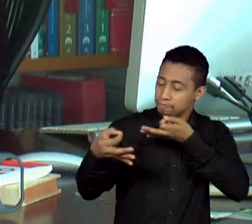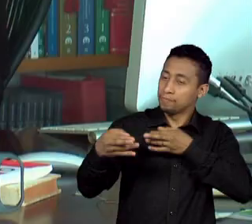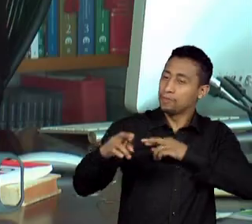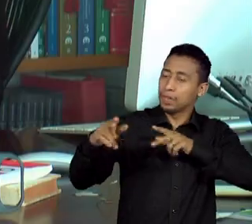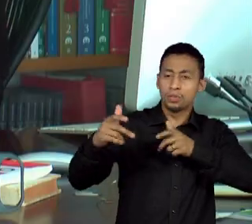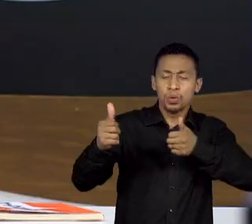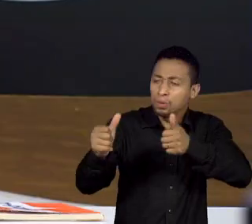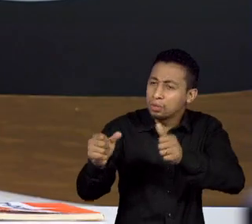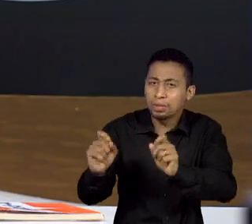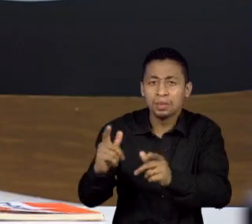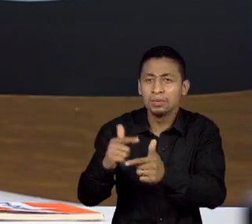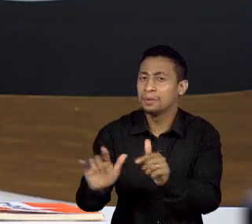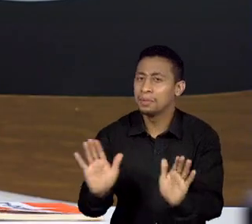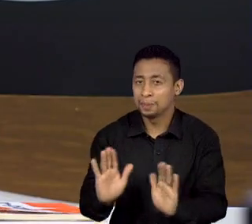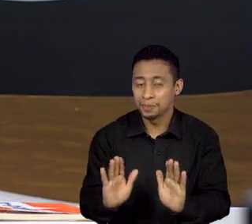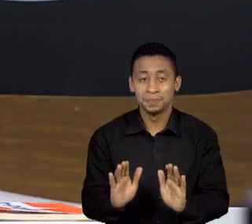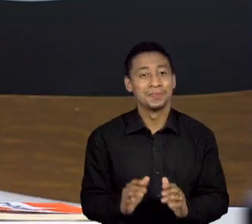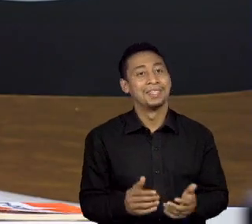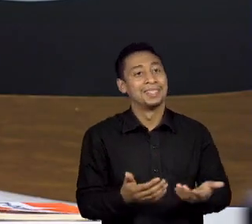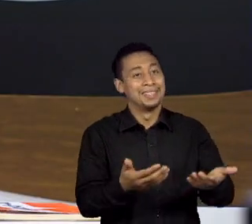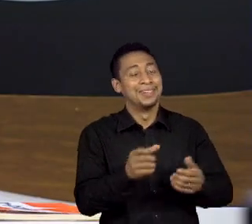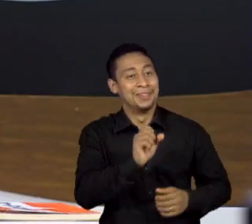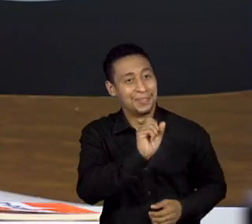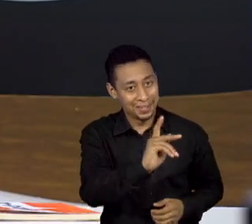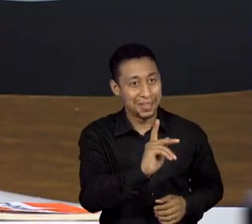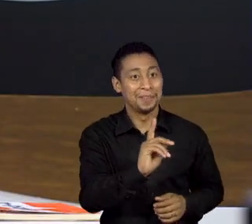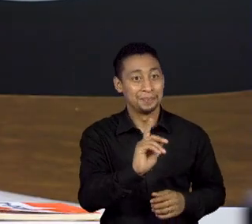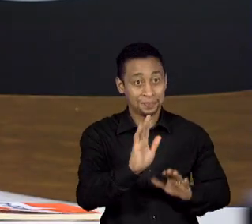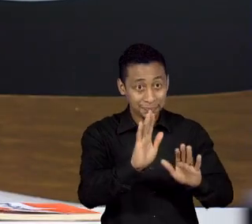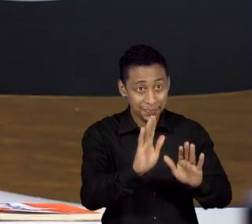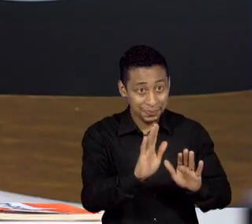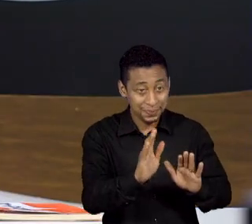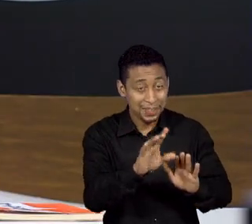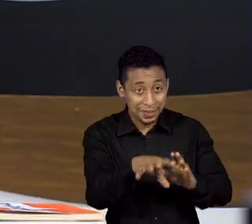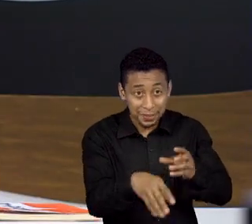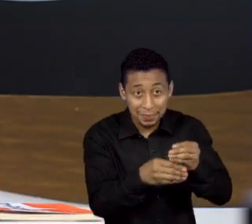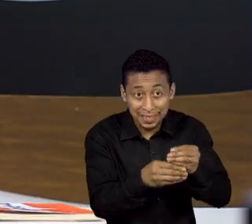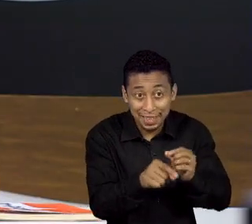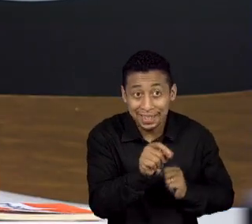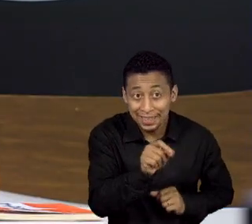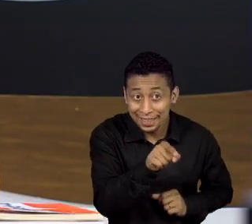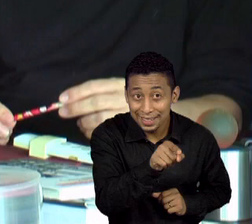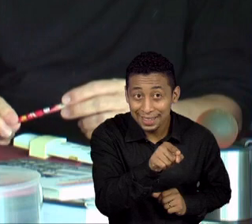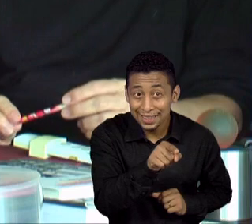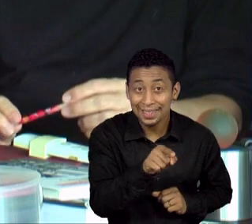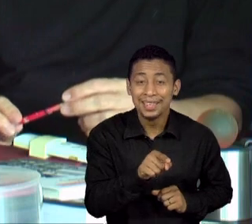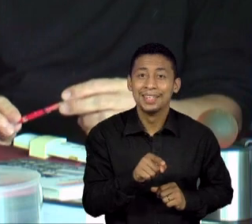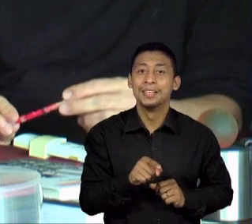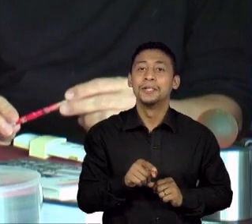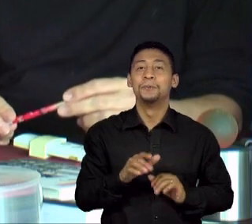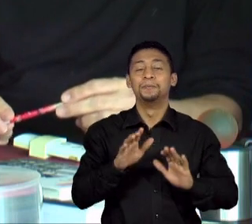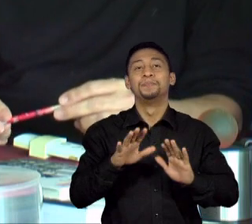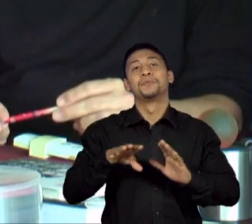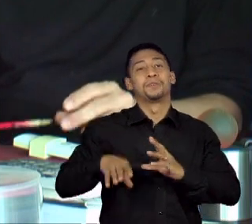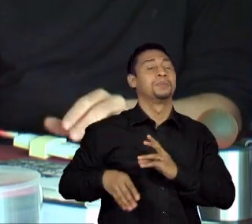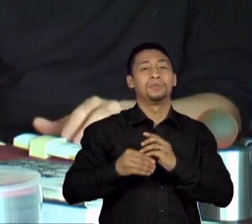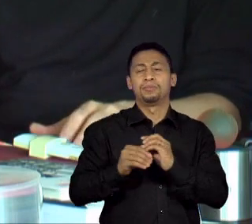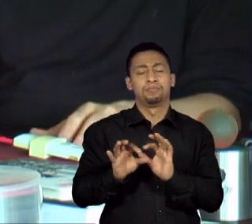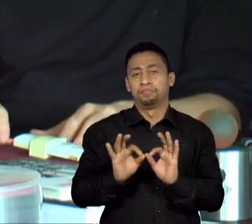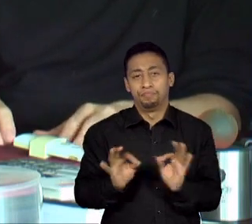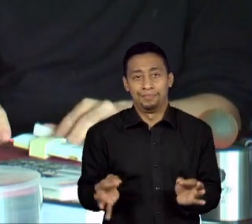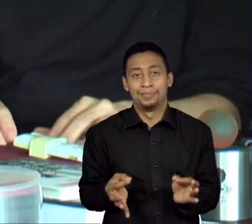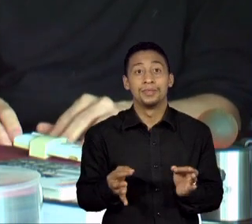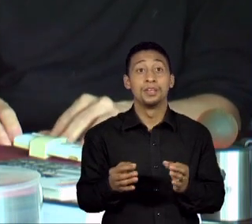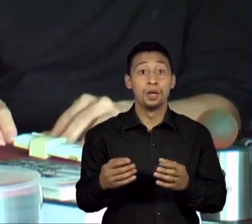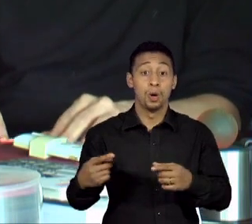debate. Certo, eu vi que o Dirceu queria falar, volto com ele. O que eu quero complementar, diga. Não, só complementar. Eu acho que o